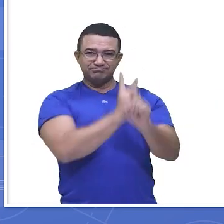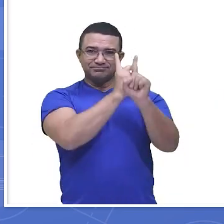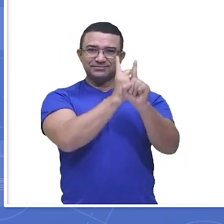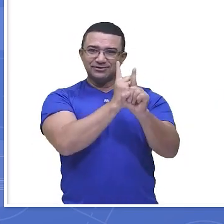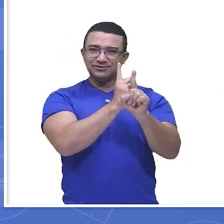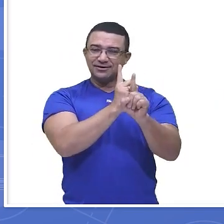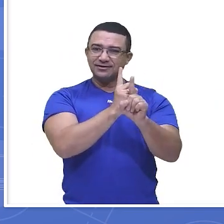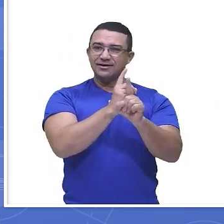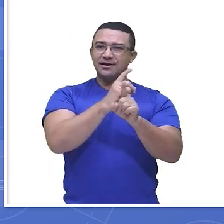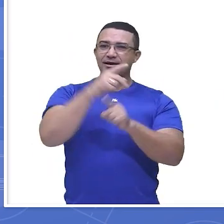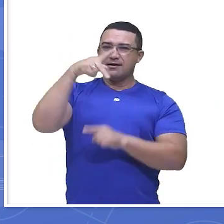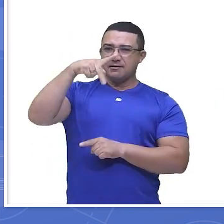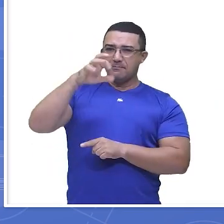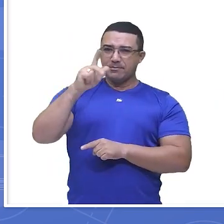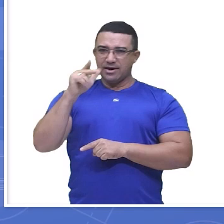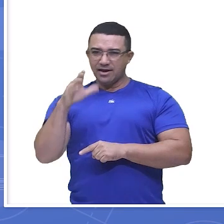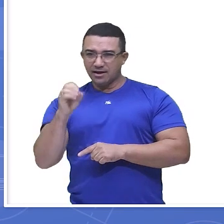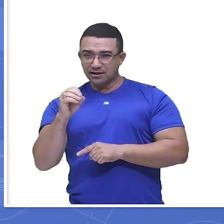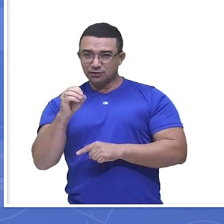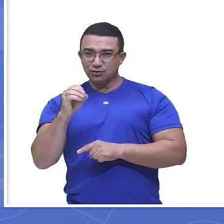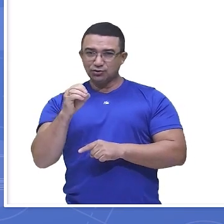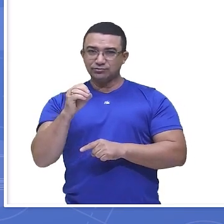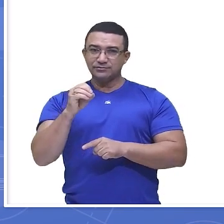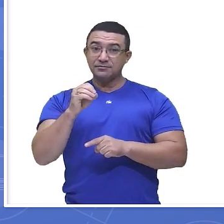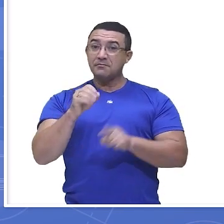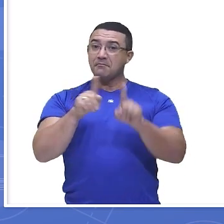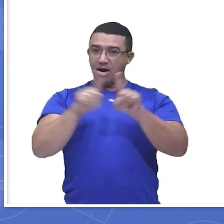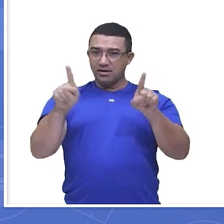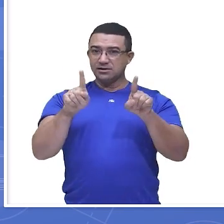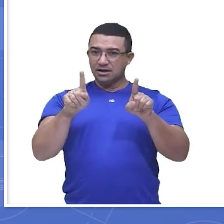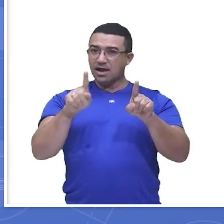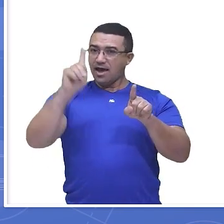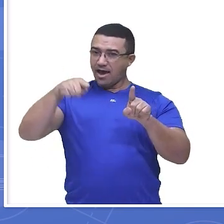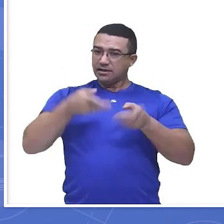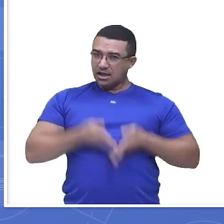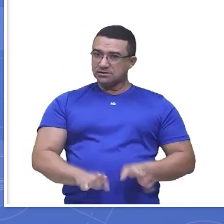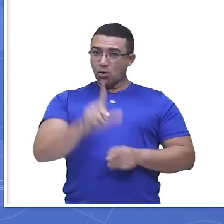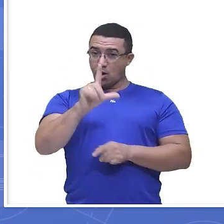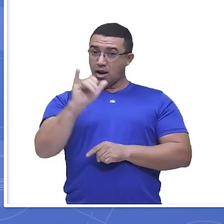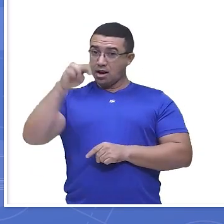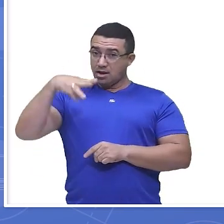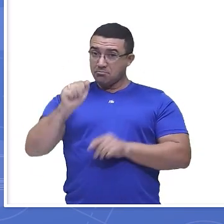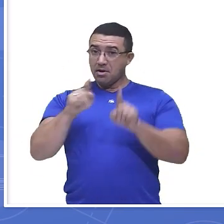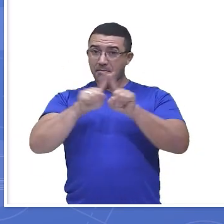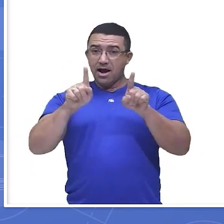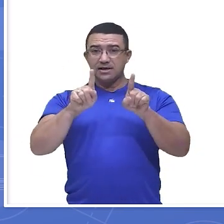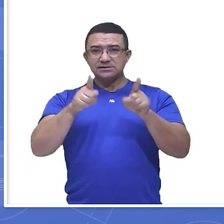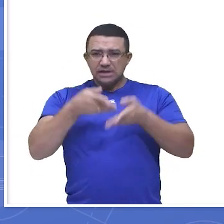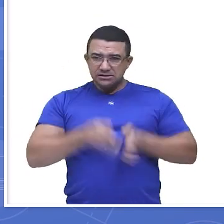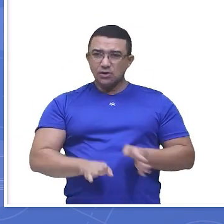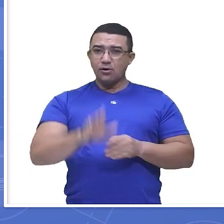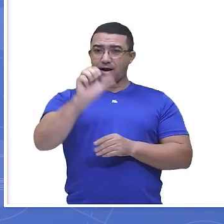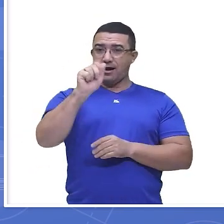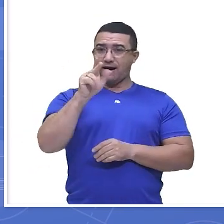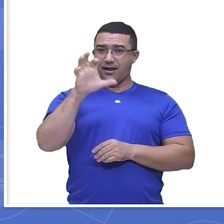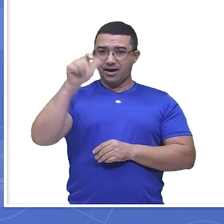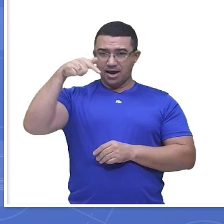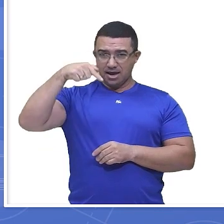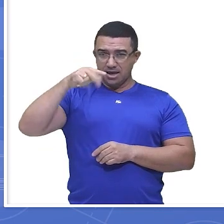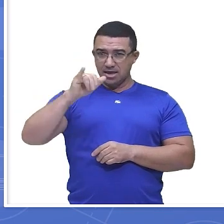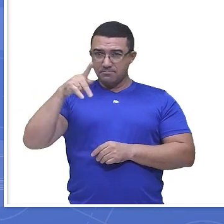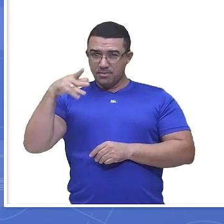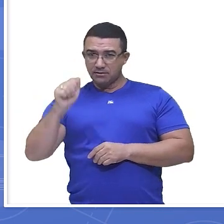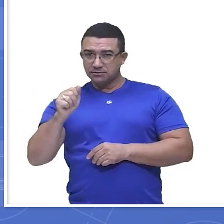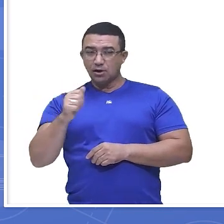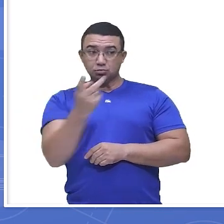o peruano de Lima, mas morando em Arequipa, né? E observaram que são dois jovens, estão tipo numa excursão,